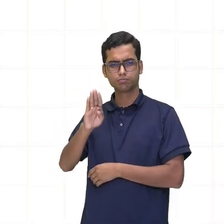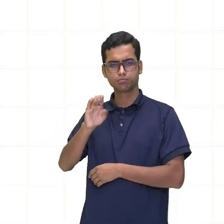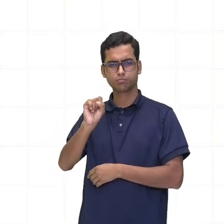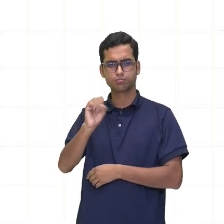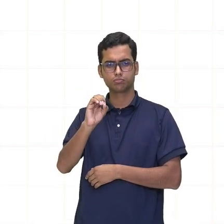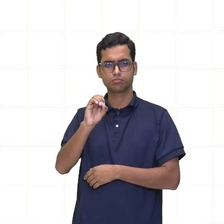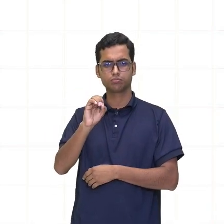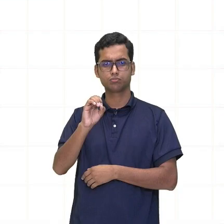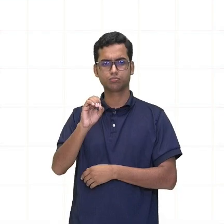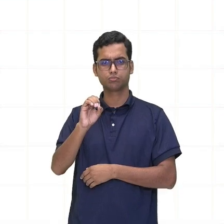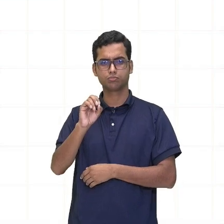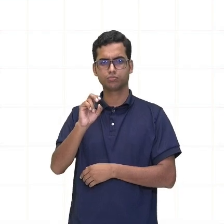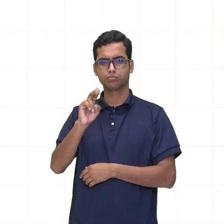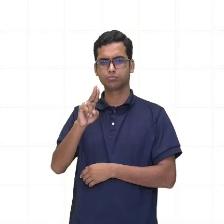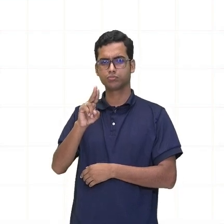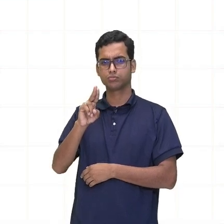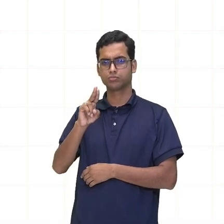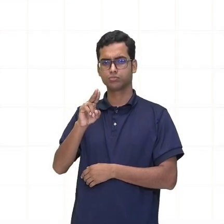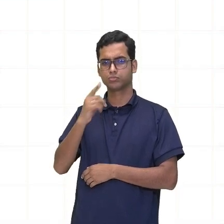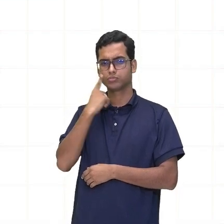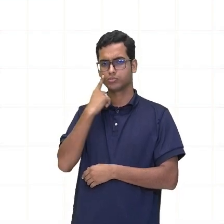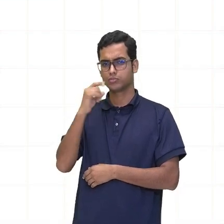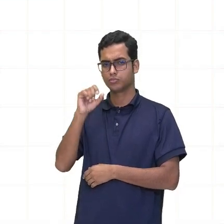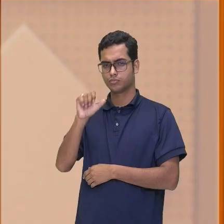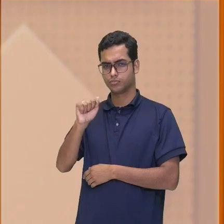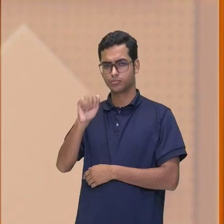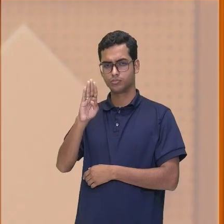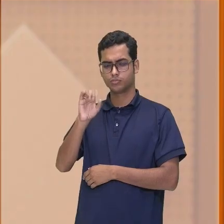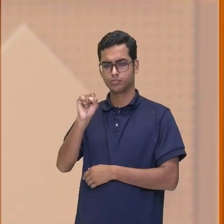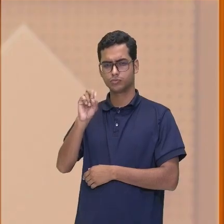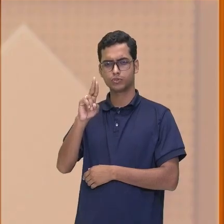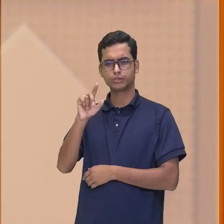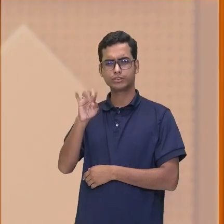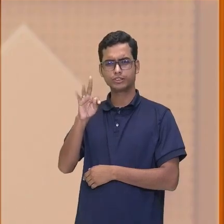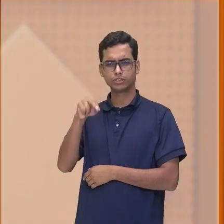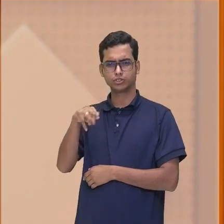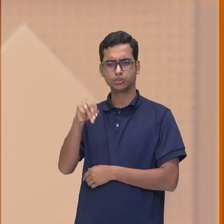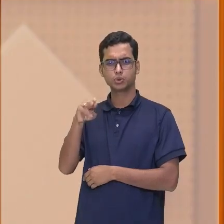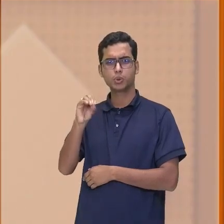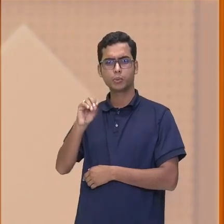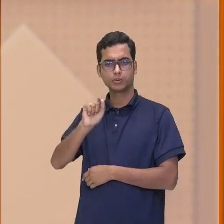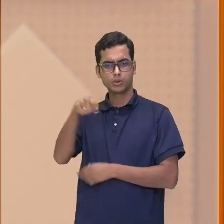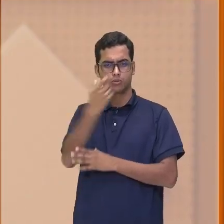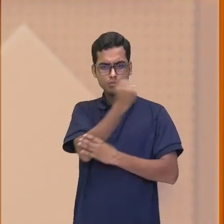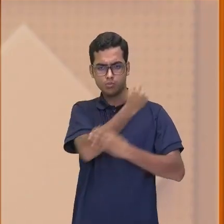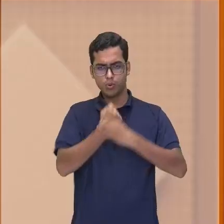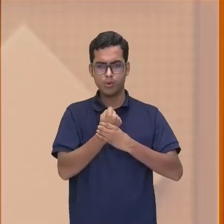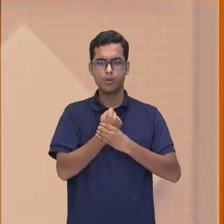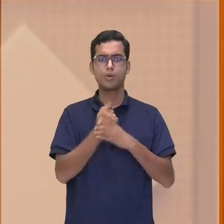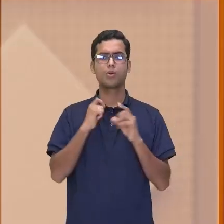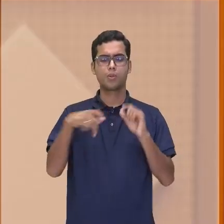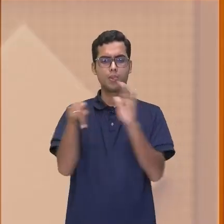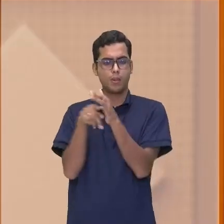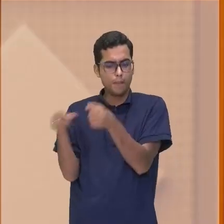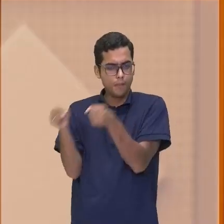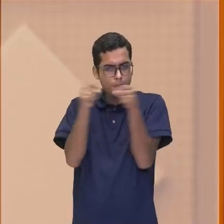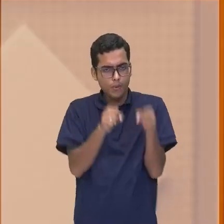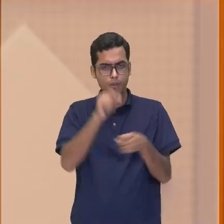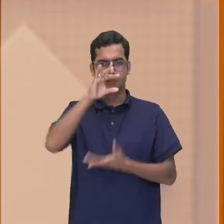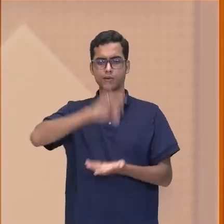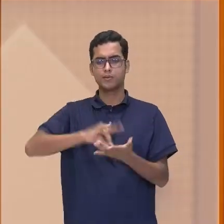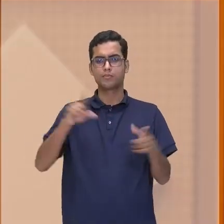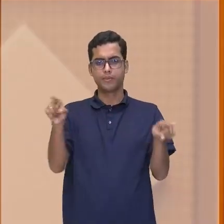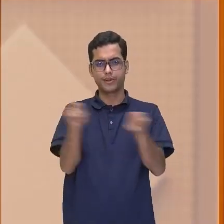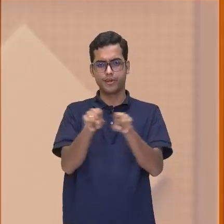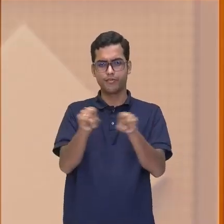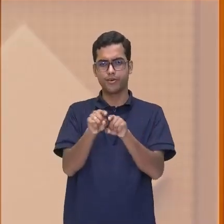figura do rei, que ele está concentrando o poder. Mas agora é necessário que esse poder ele tenha uma base